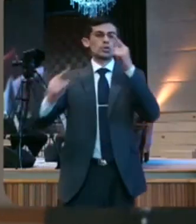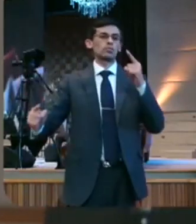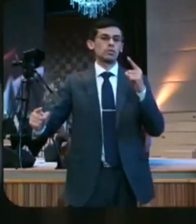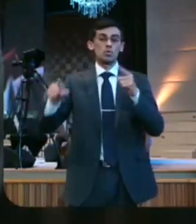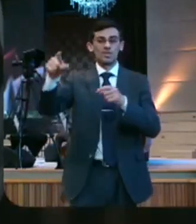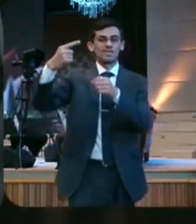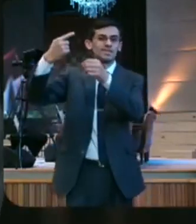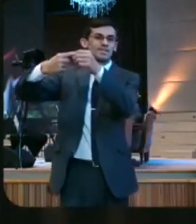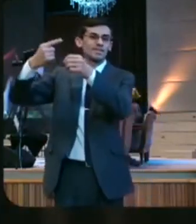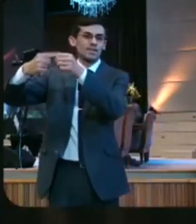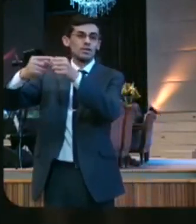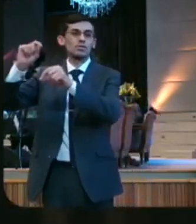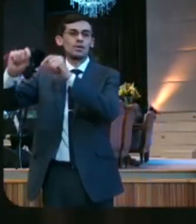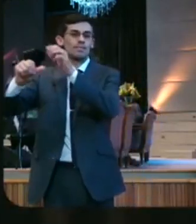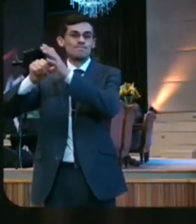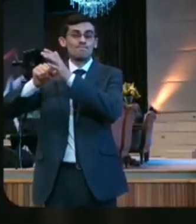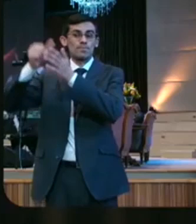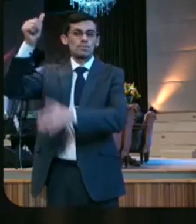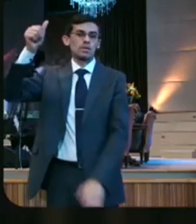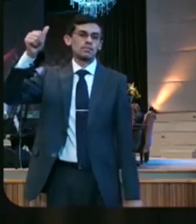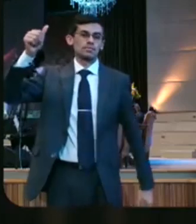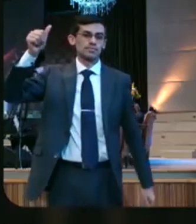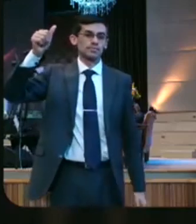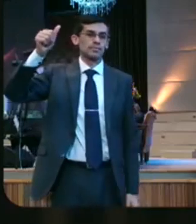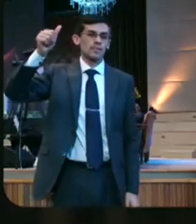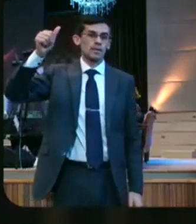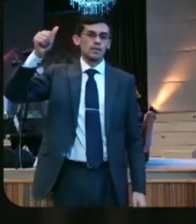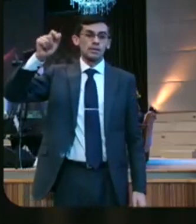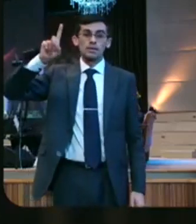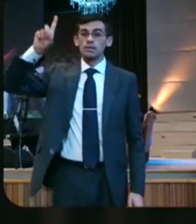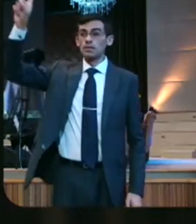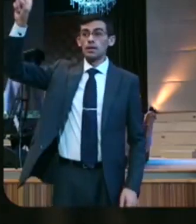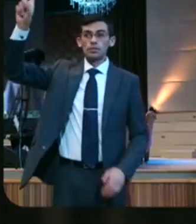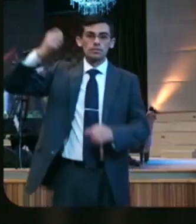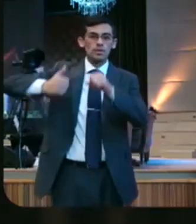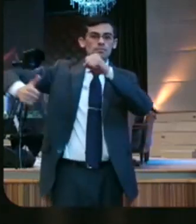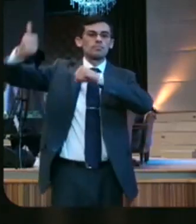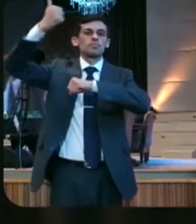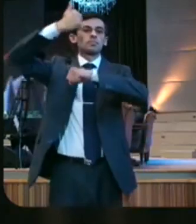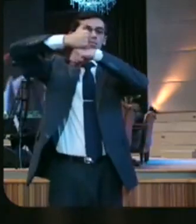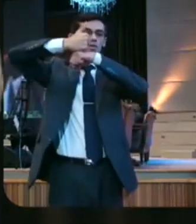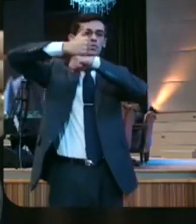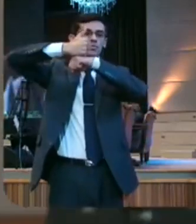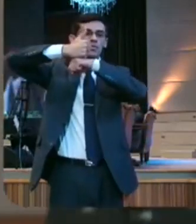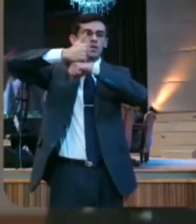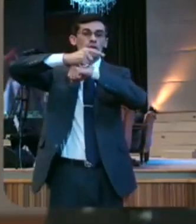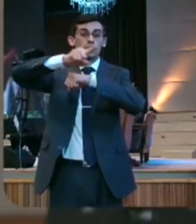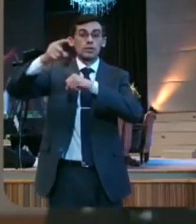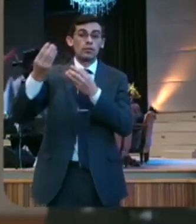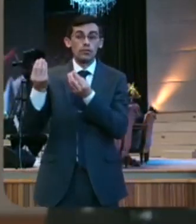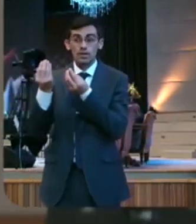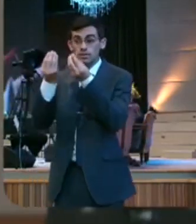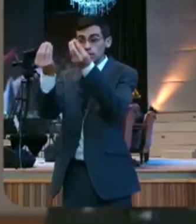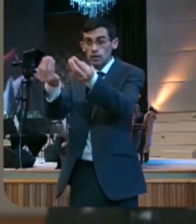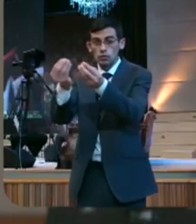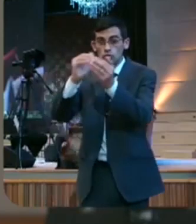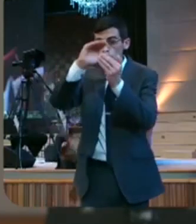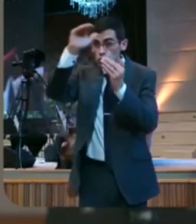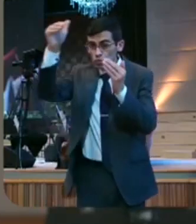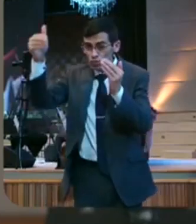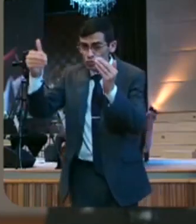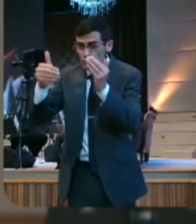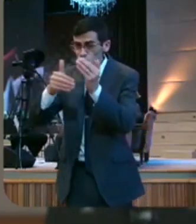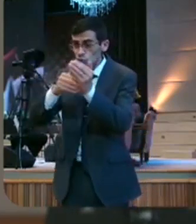essa cidade é uma primícia, e eu estou em primeiro lugar, e você vai consagrar sempre